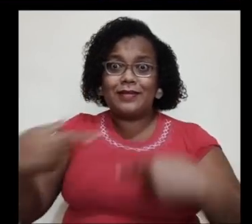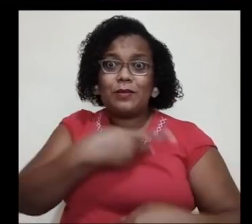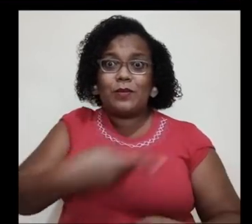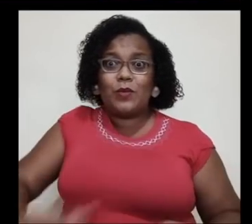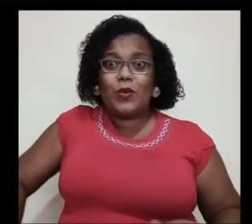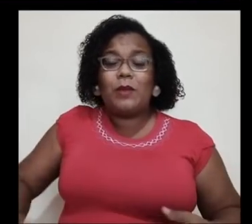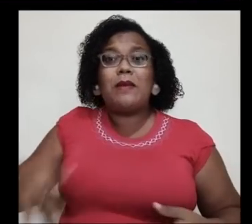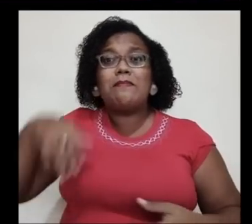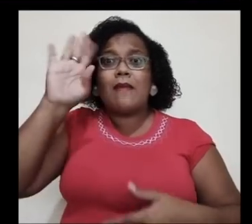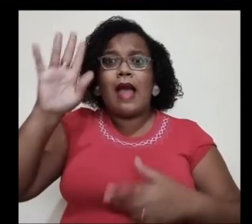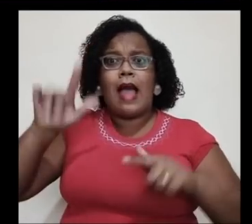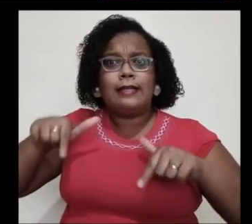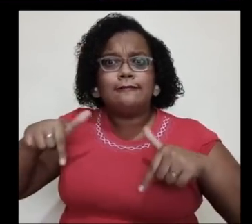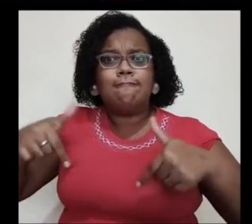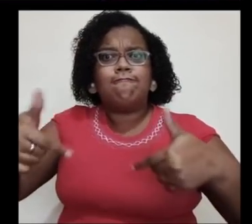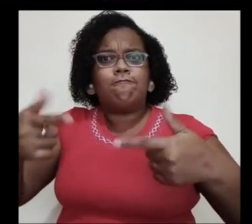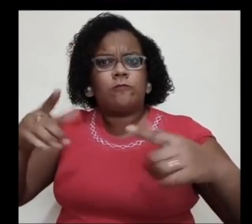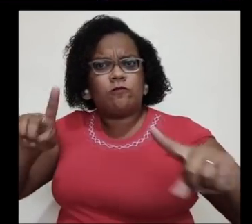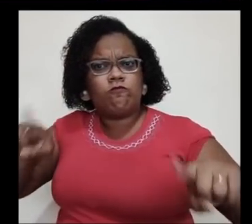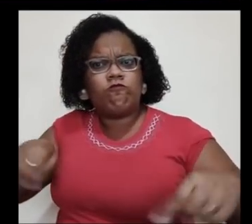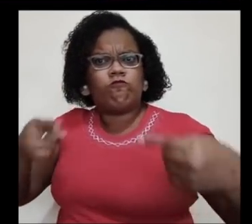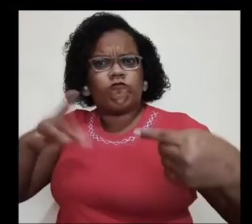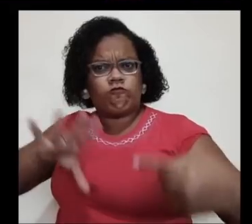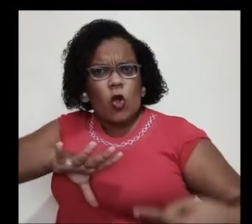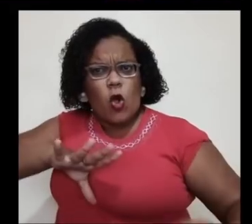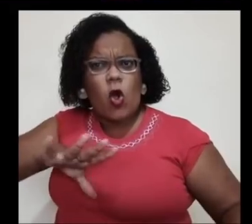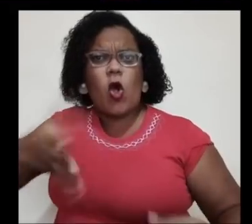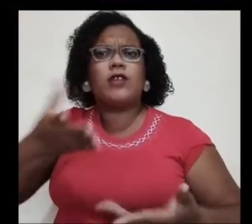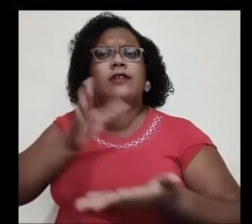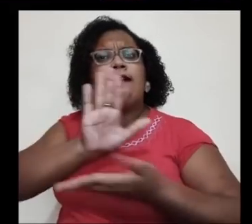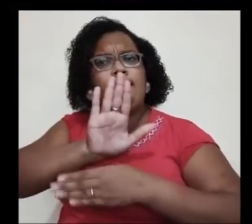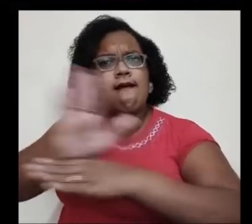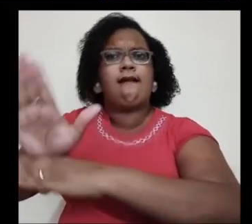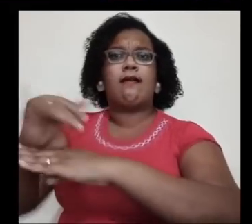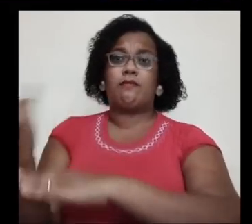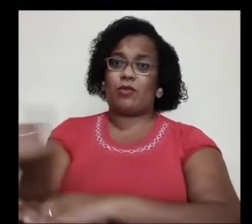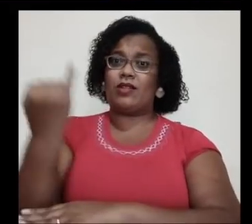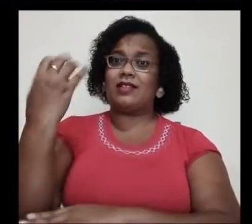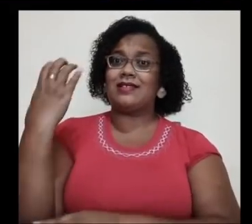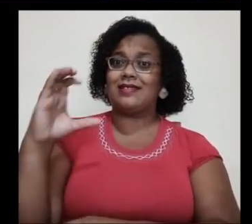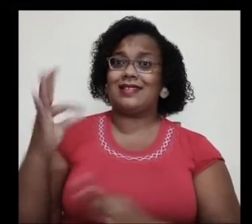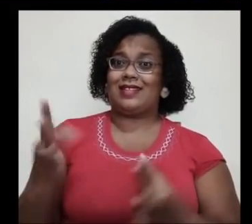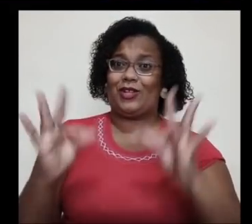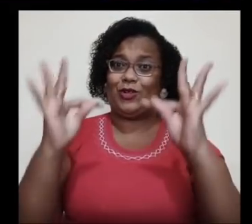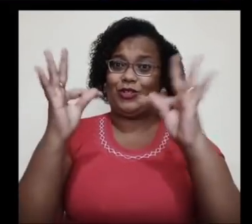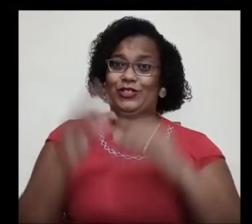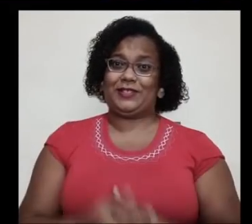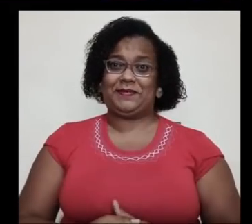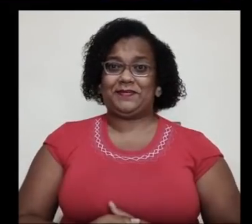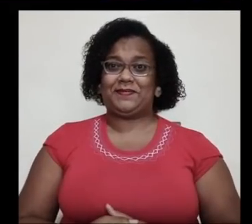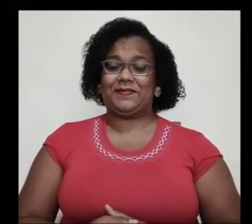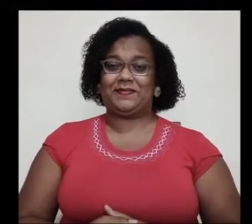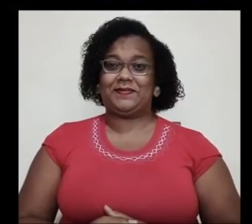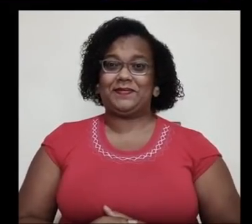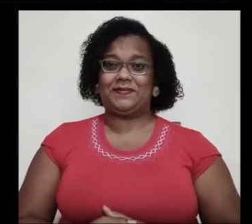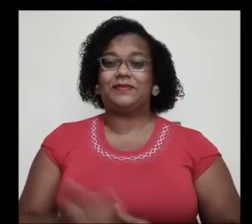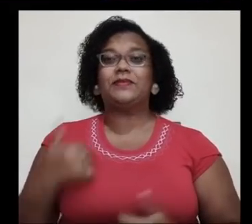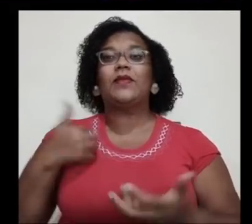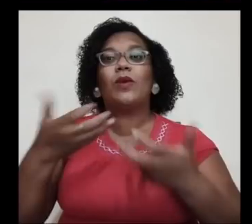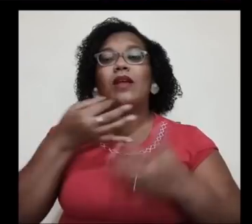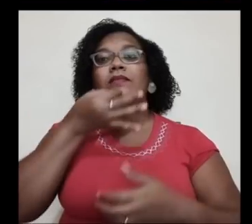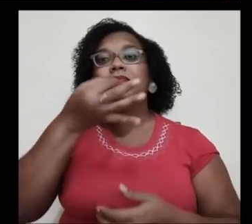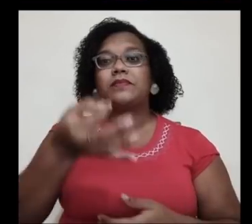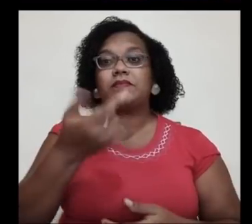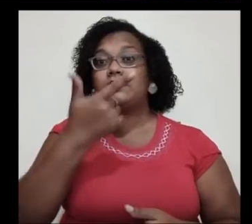e da tecnologia. Eu gosto de mencionar também um outro aspecto, que é a saúde pública. Quer dizer, a ciência e tecnologia têm uma repercussão não só na